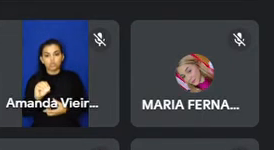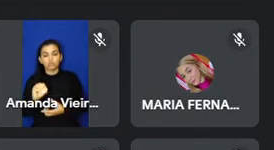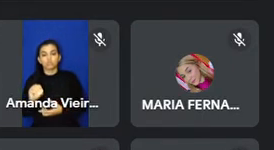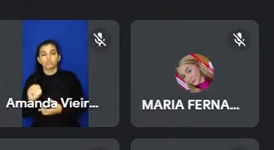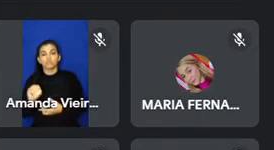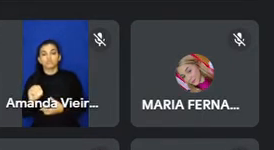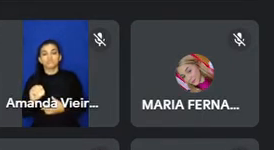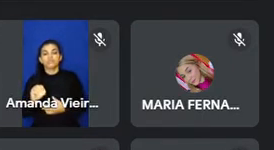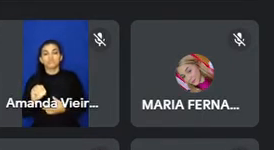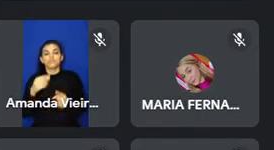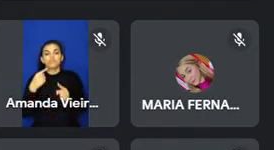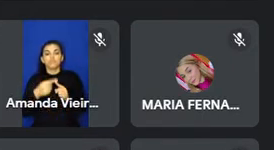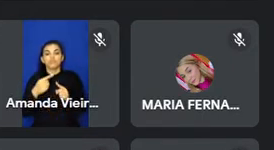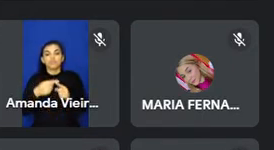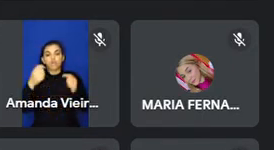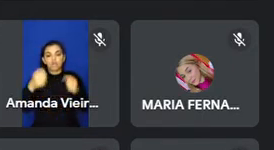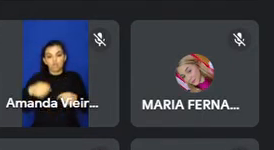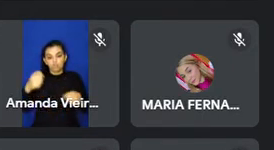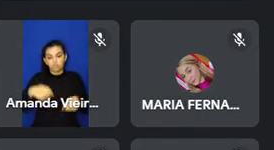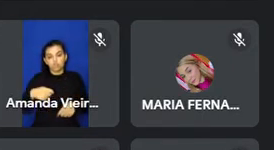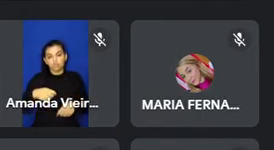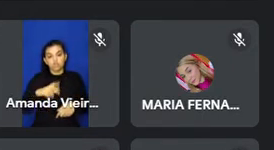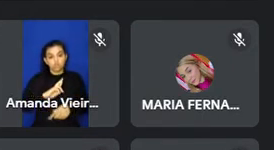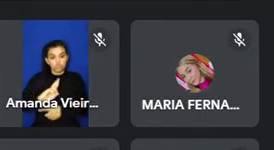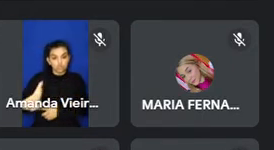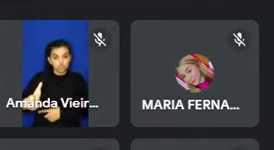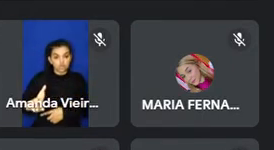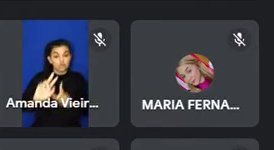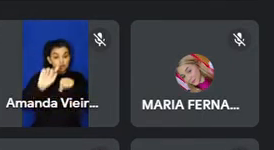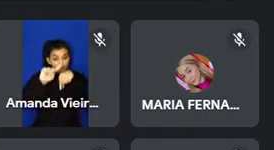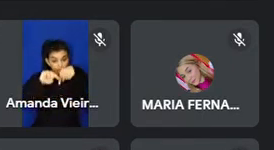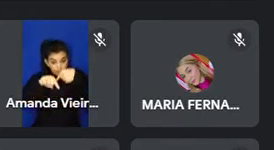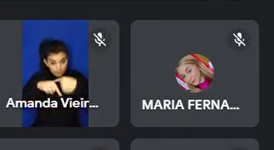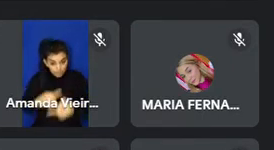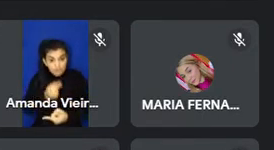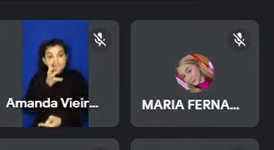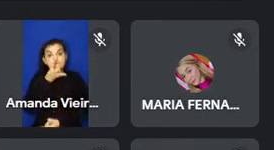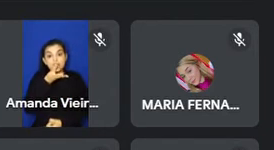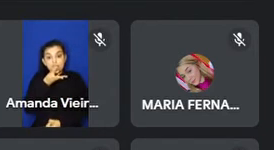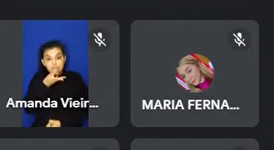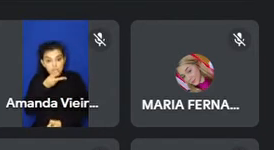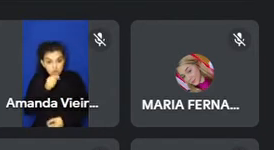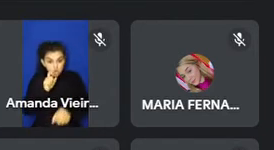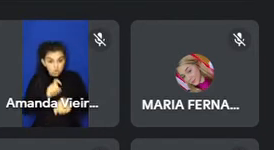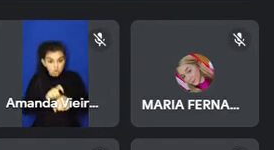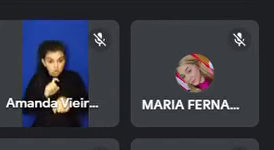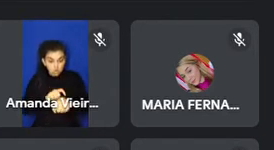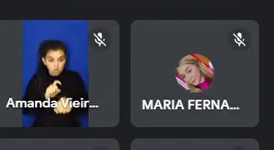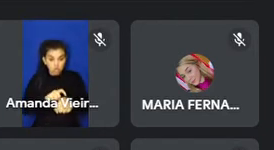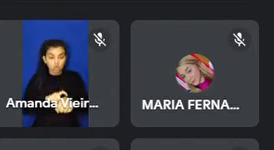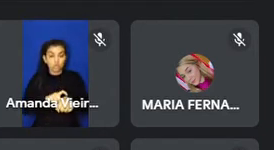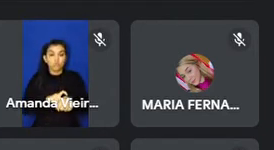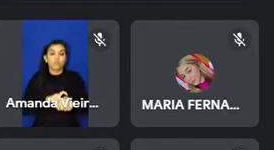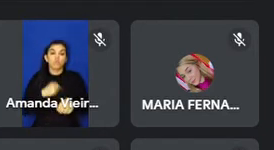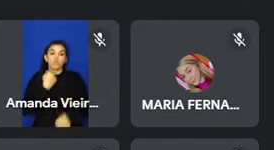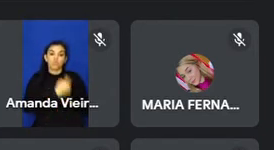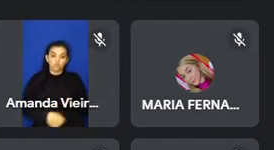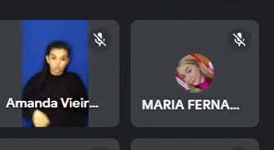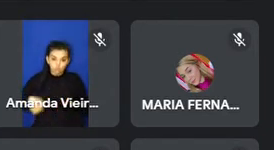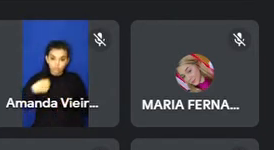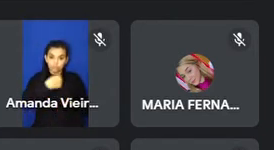efetivar a sua ação. E depois, a longo prazo, dentro do organismo, como ele fica lá circulando, né, dentro do organismo, é que